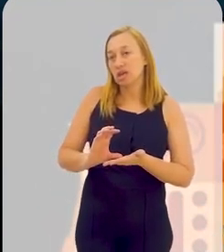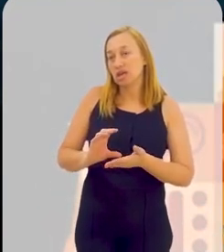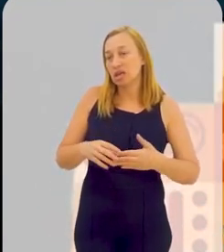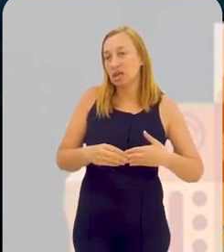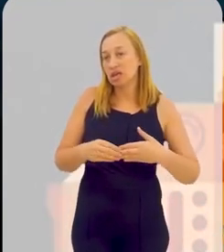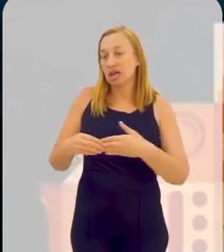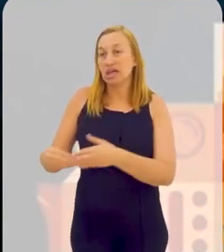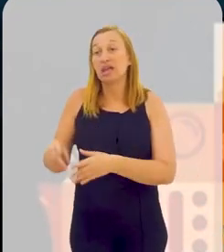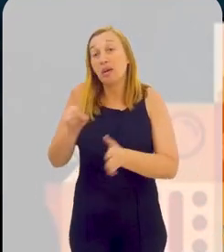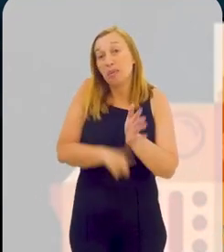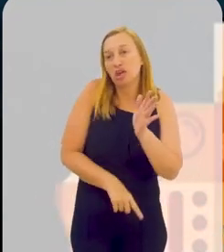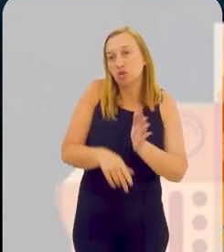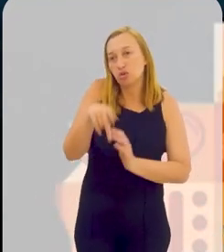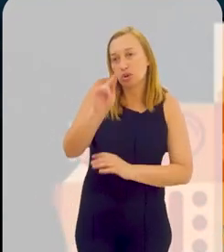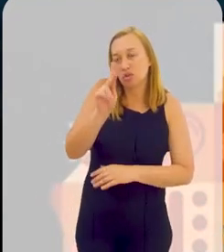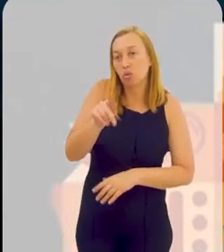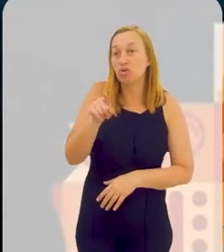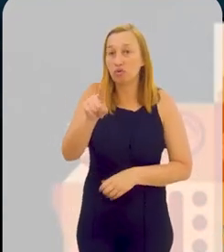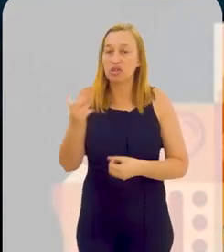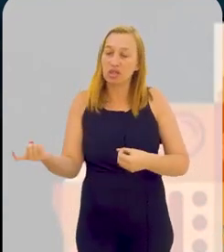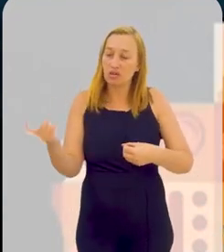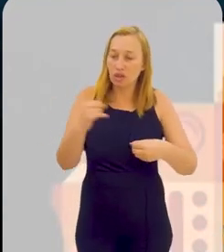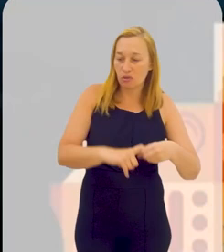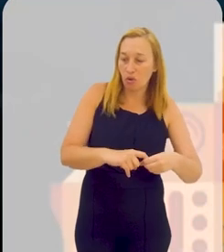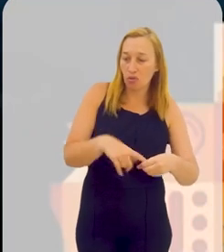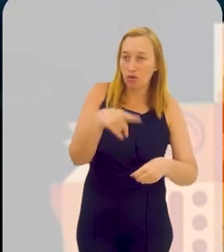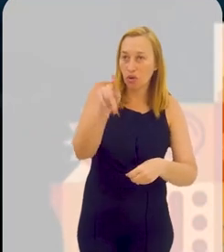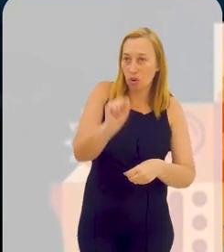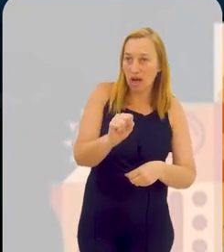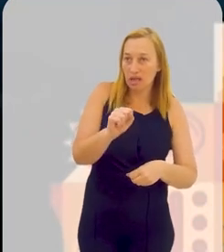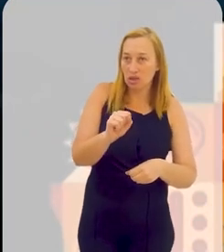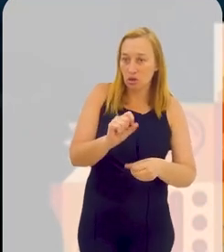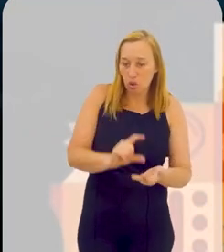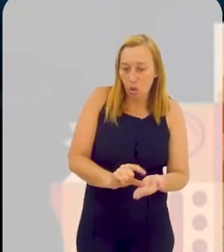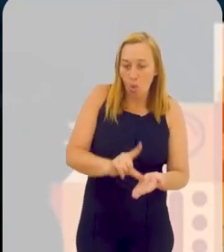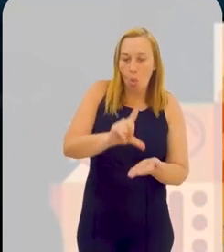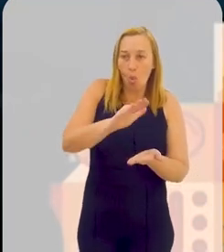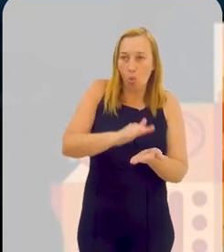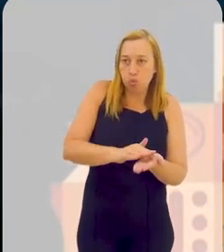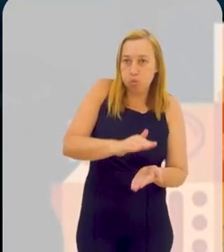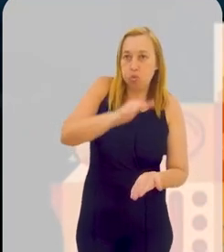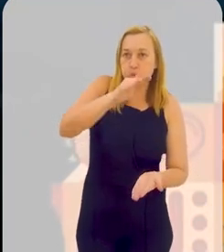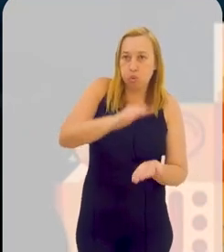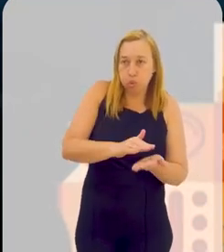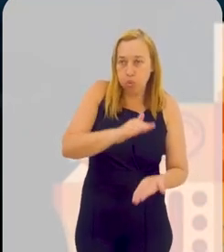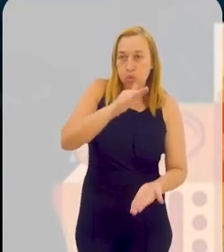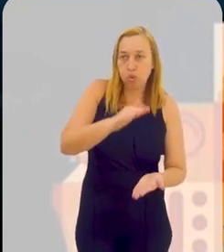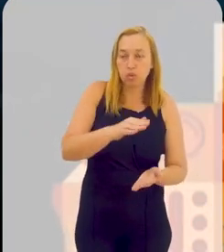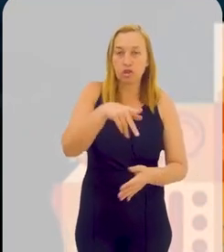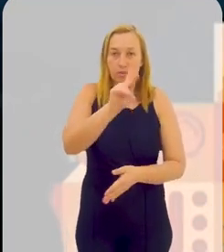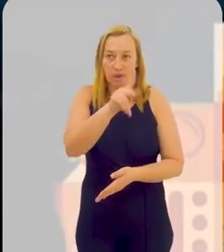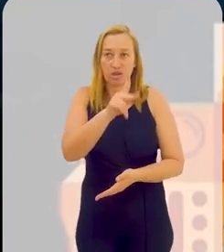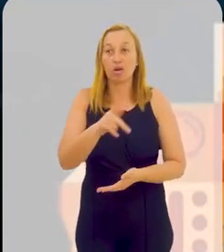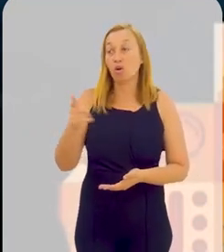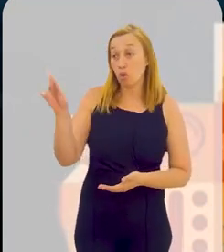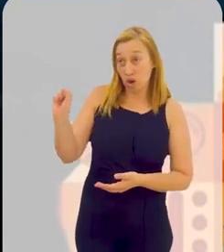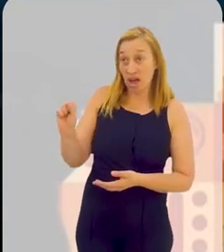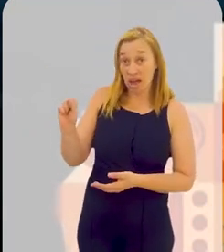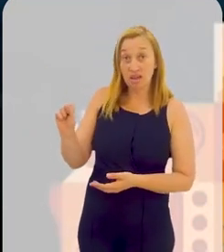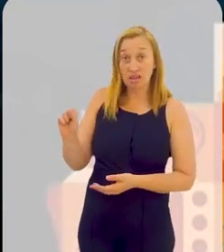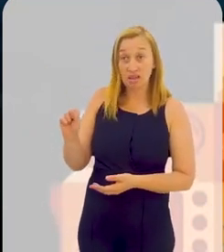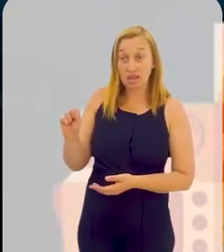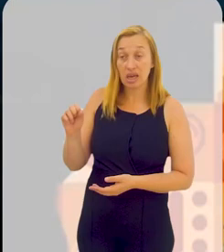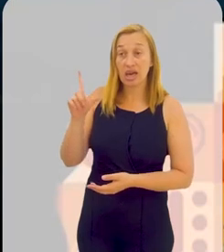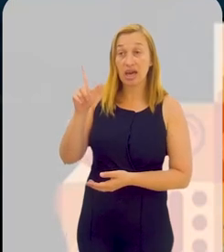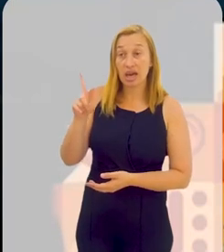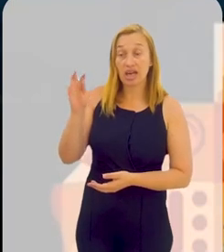menos petróleo, porque você, quando você reinjeta o gás, você aumenta a pressão do reservatório, porque o gás